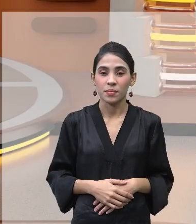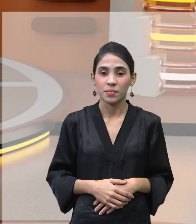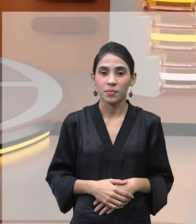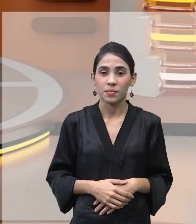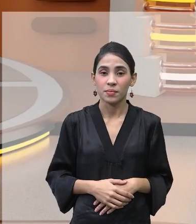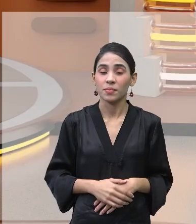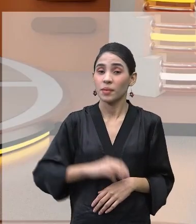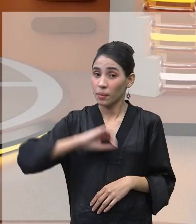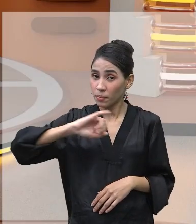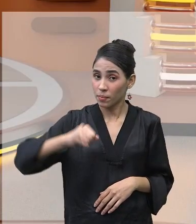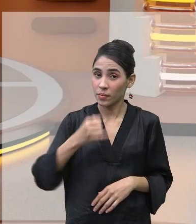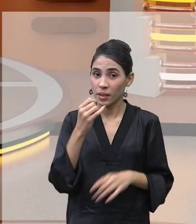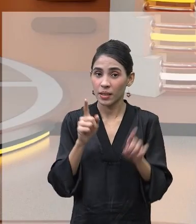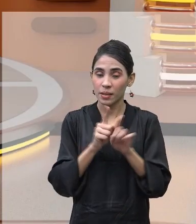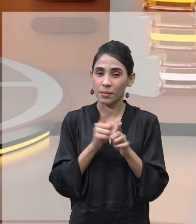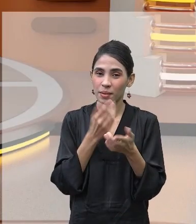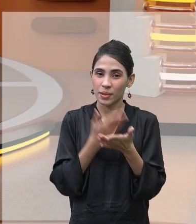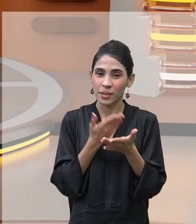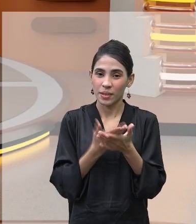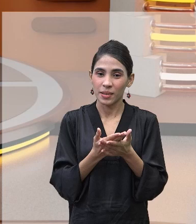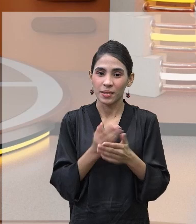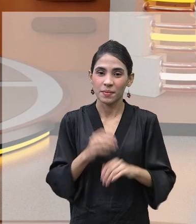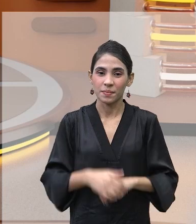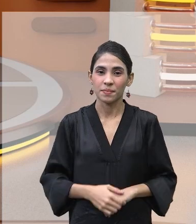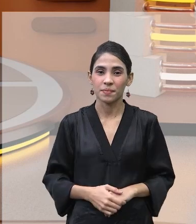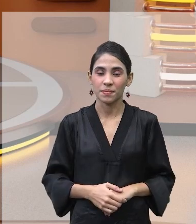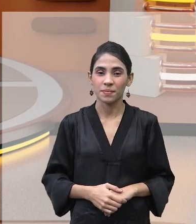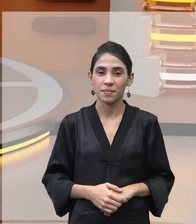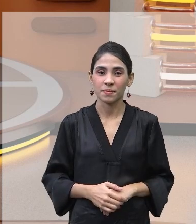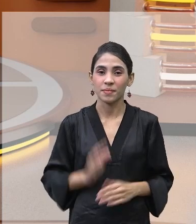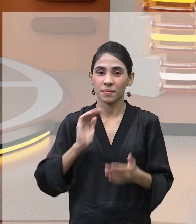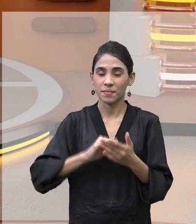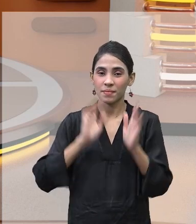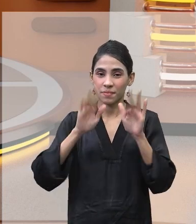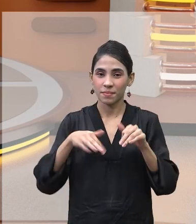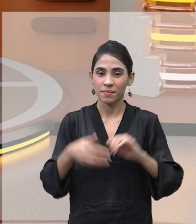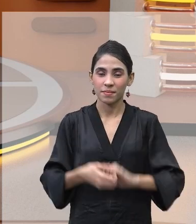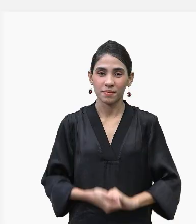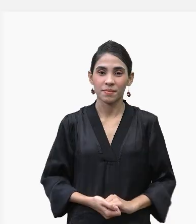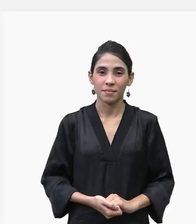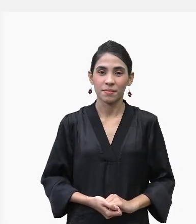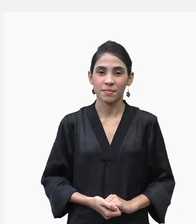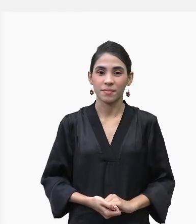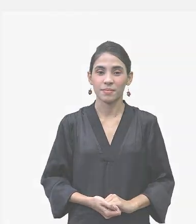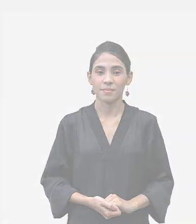aproveitado também a nossa aula, tá bom? Ficamos por aqui, a gente se vê numa próxima.